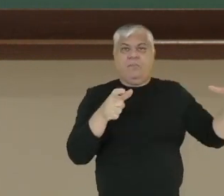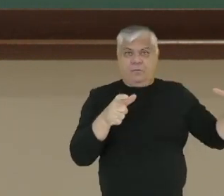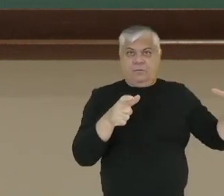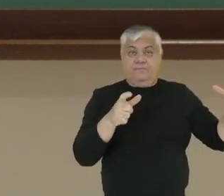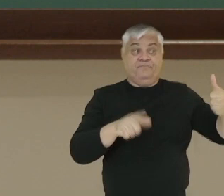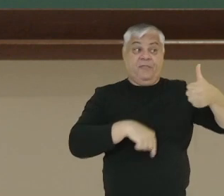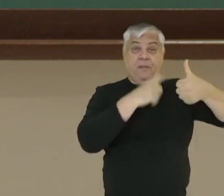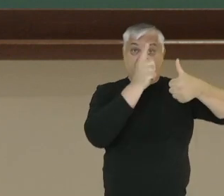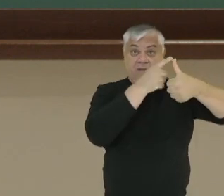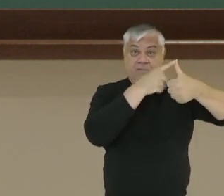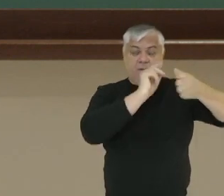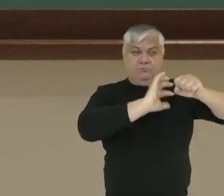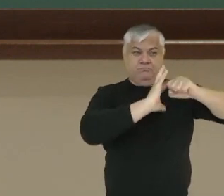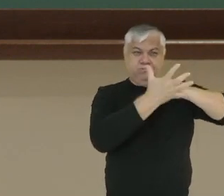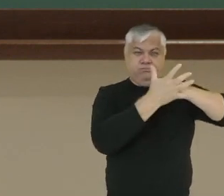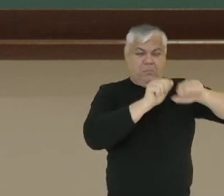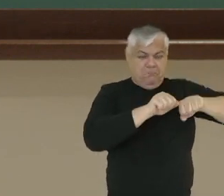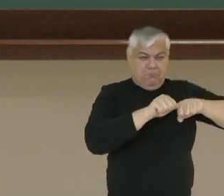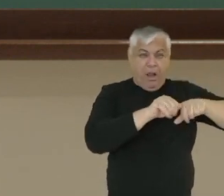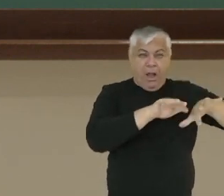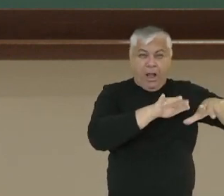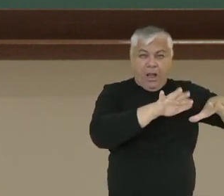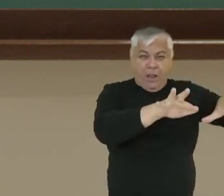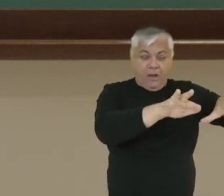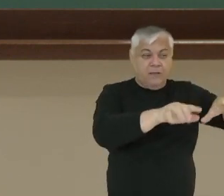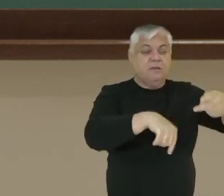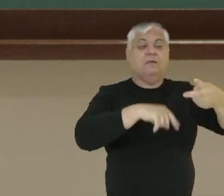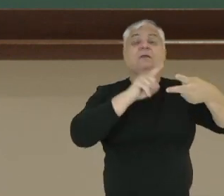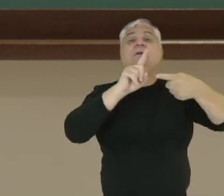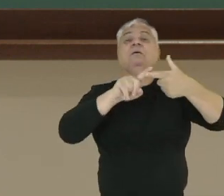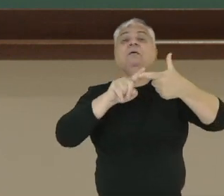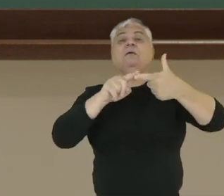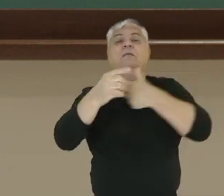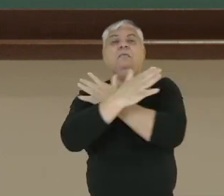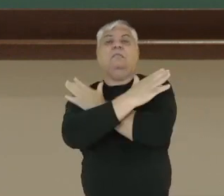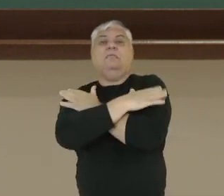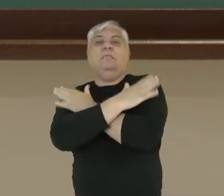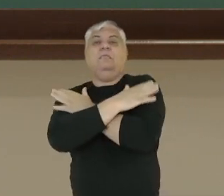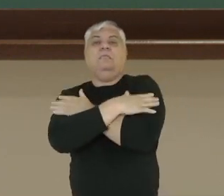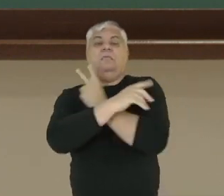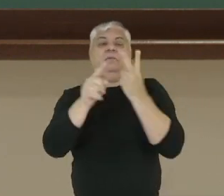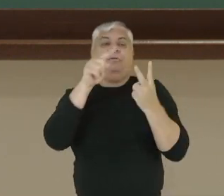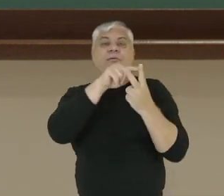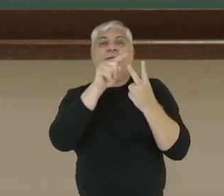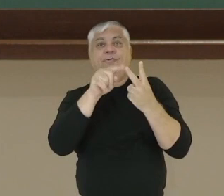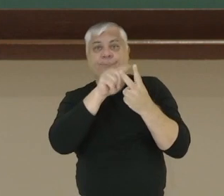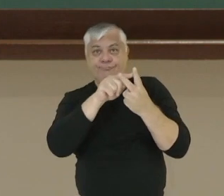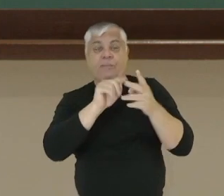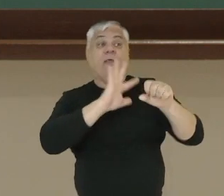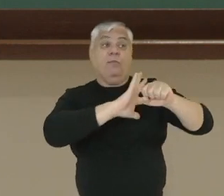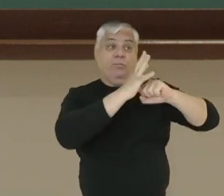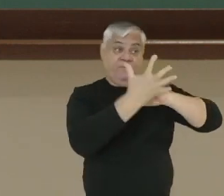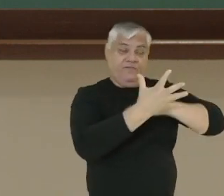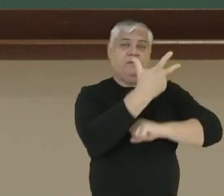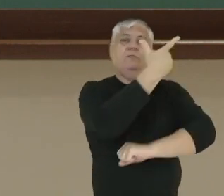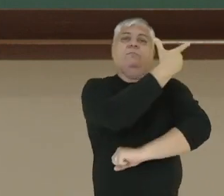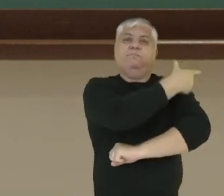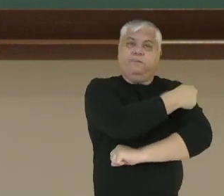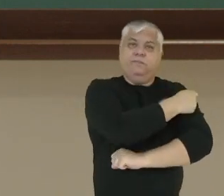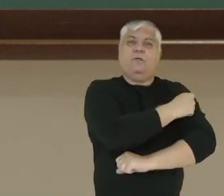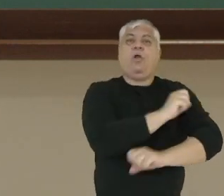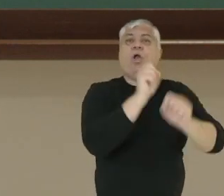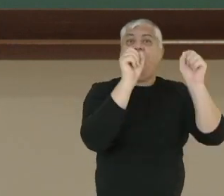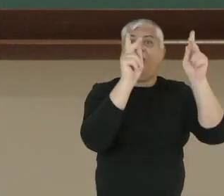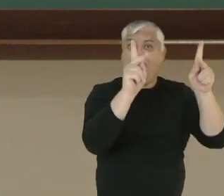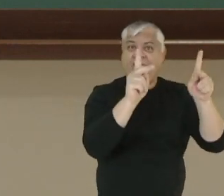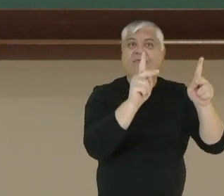Um foi o vírus e o outro foi o desemprego que foi ocasionado pelo vírus. Para o vírus, a gente achou a vacina. Só que